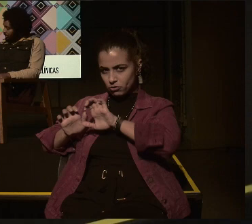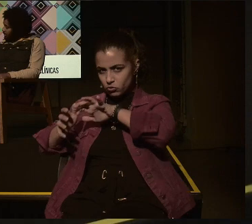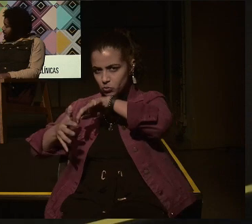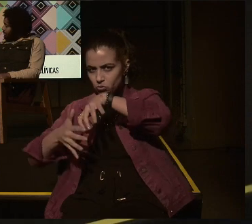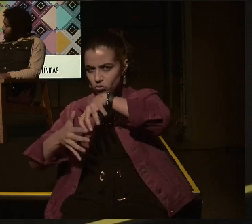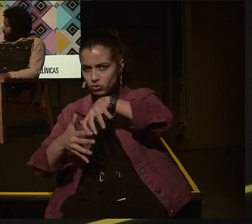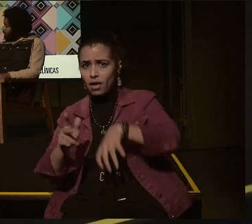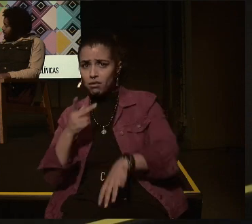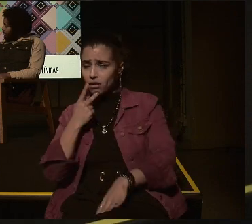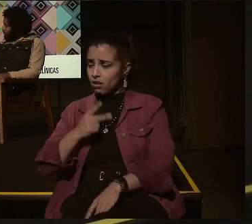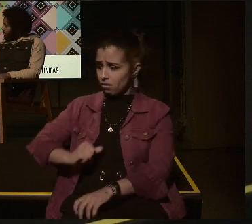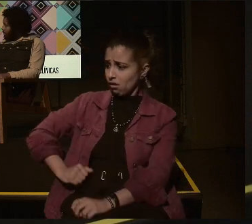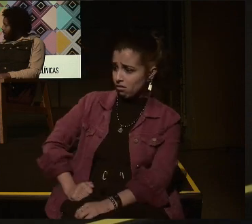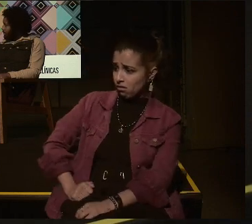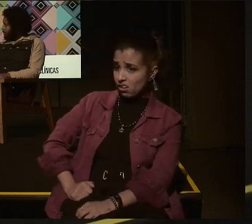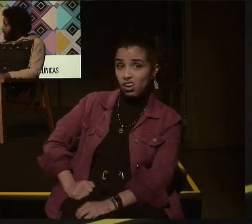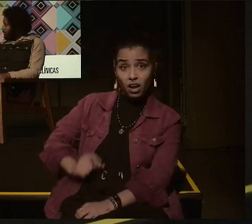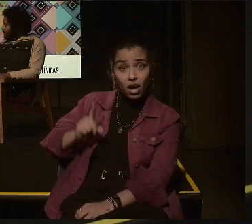a Nick é preta.